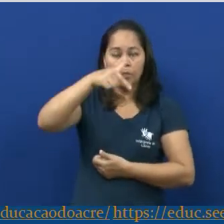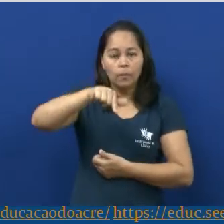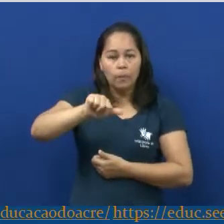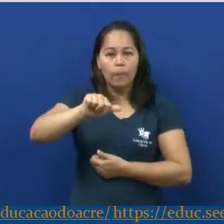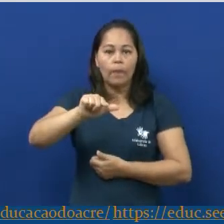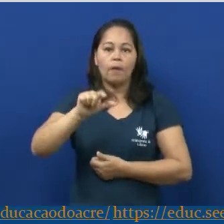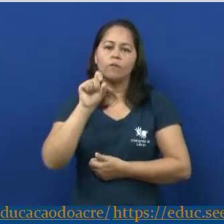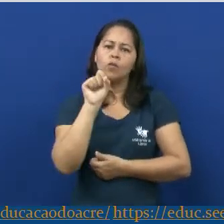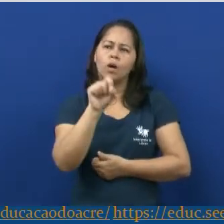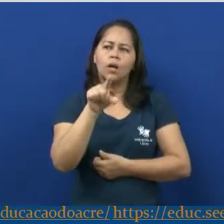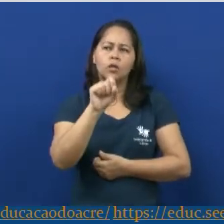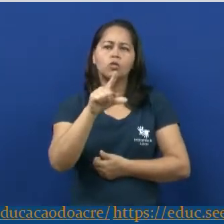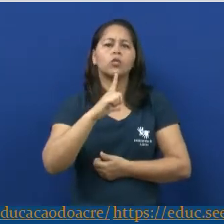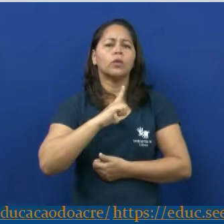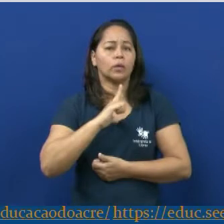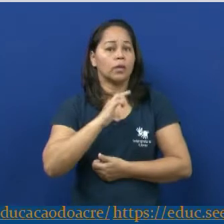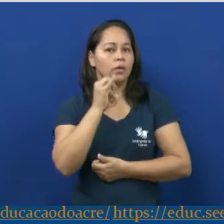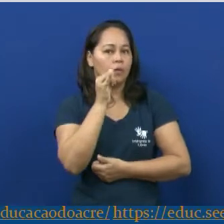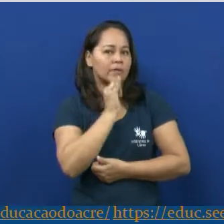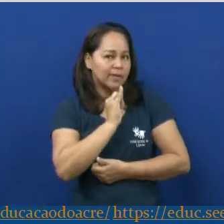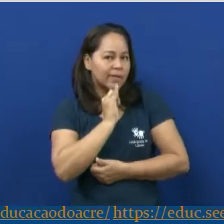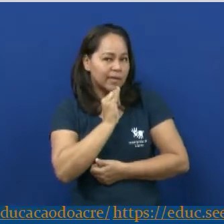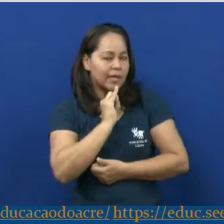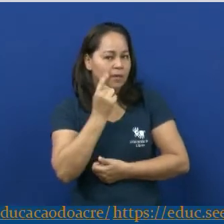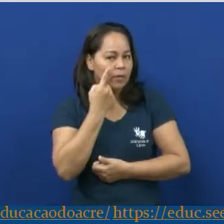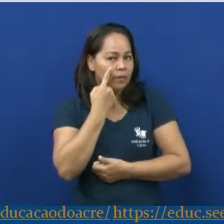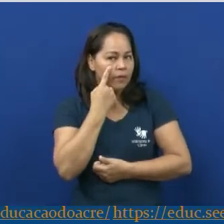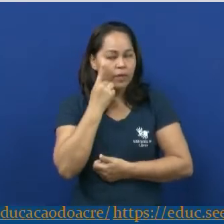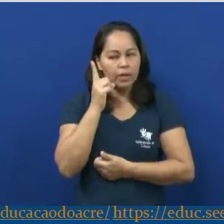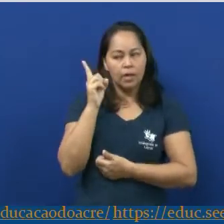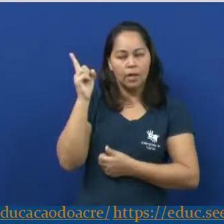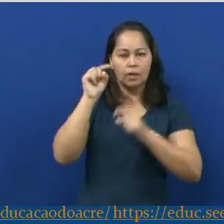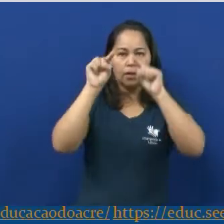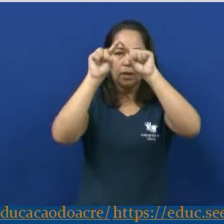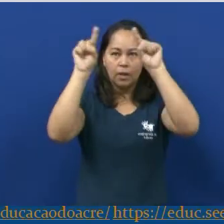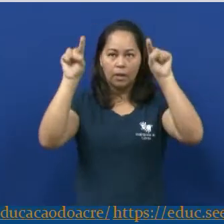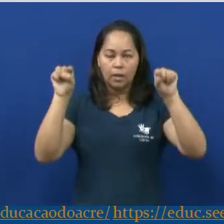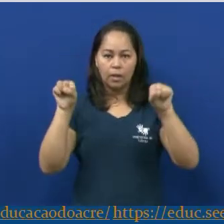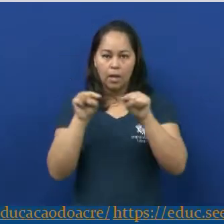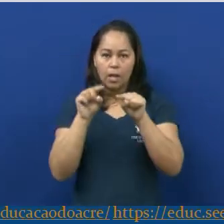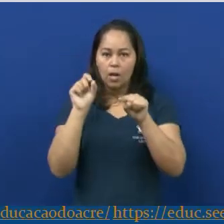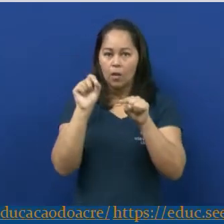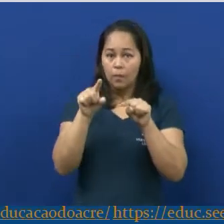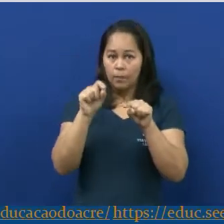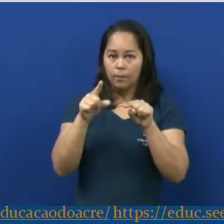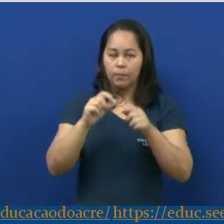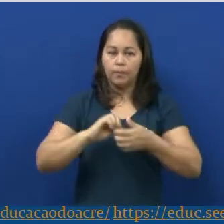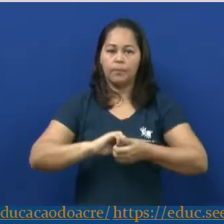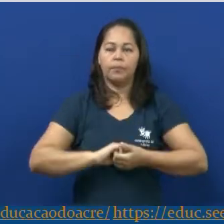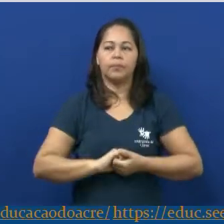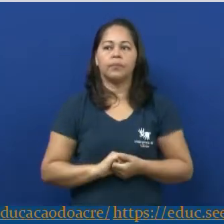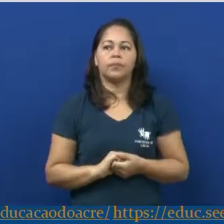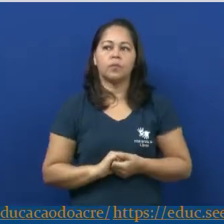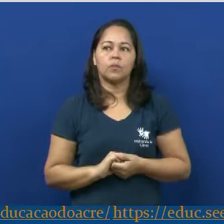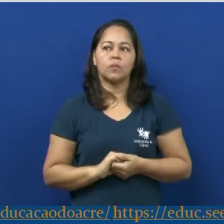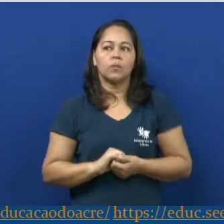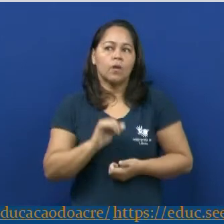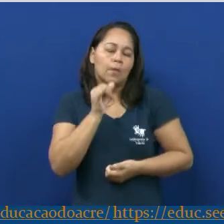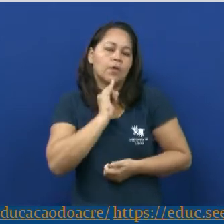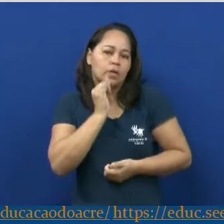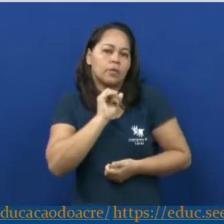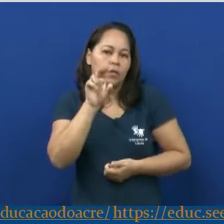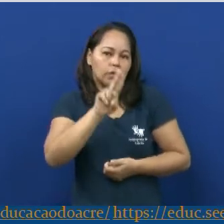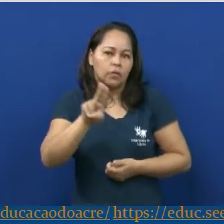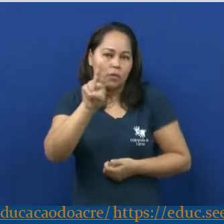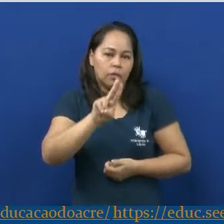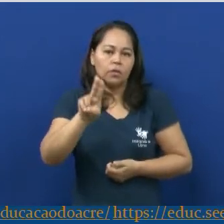as usinas eu coloquei alguns exemplos para você visualizar uma frase completa em present perfect a gente usa por